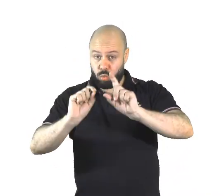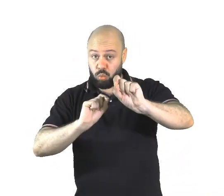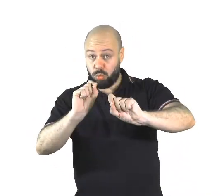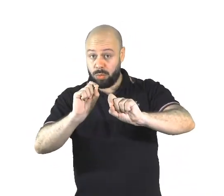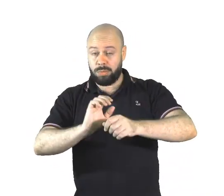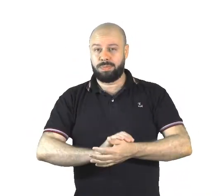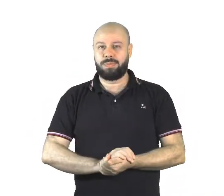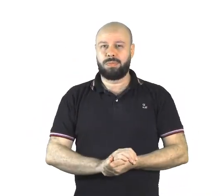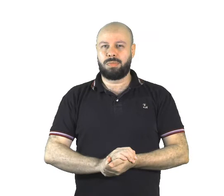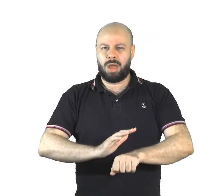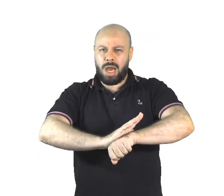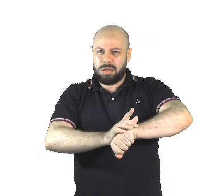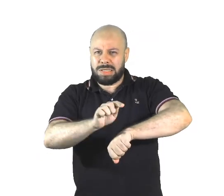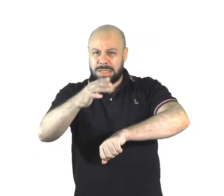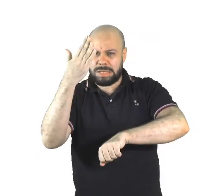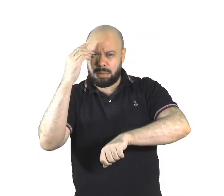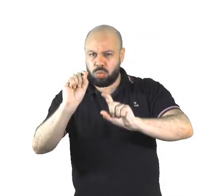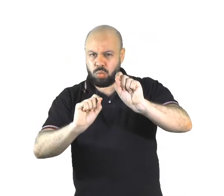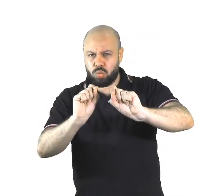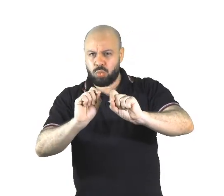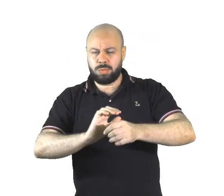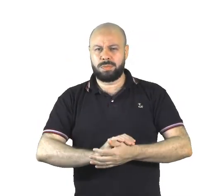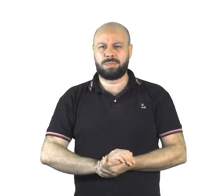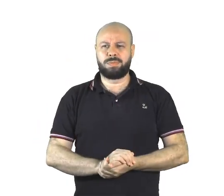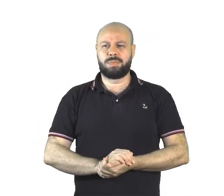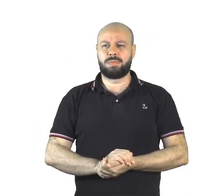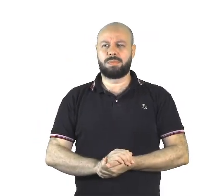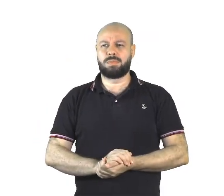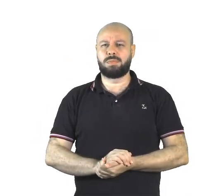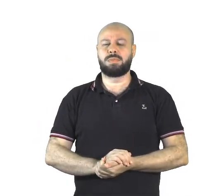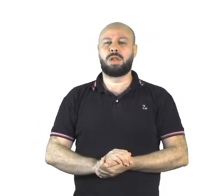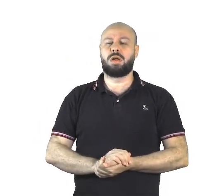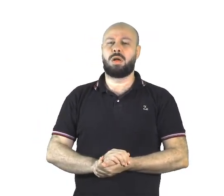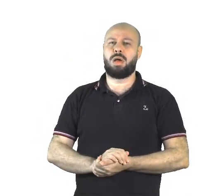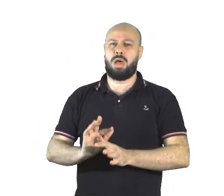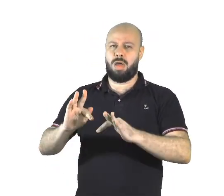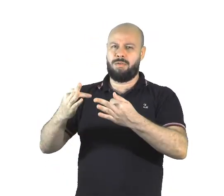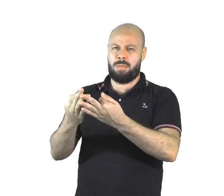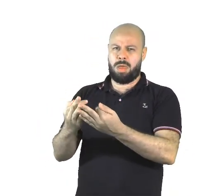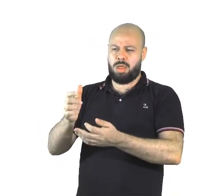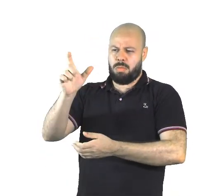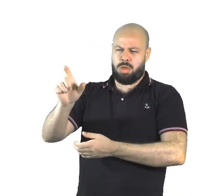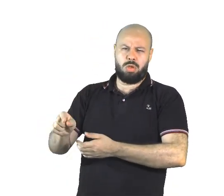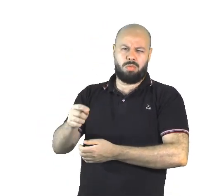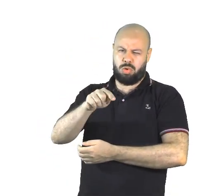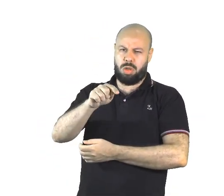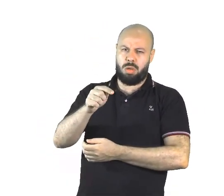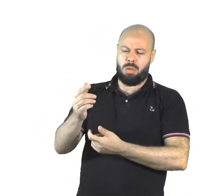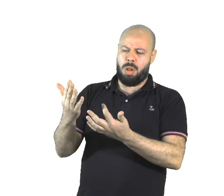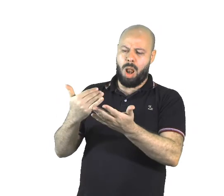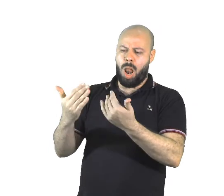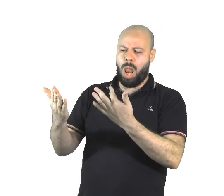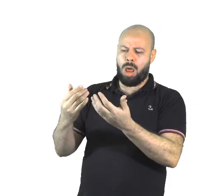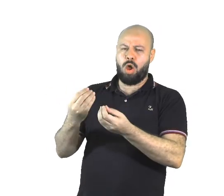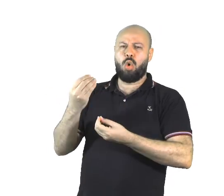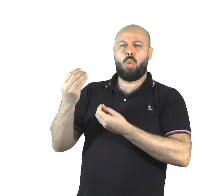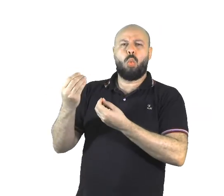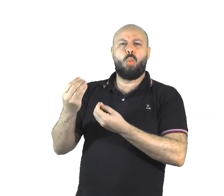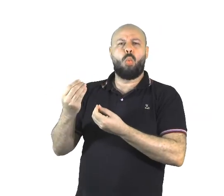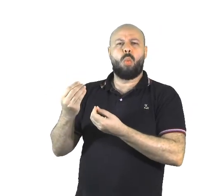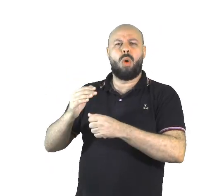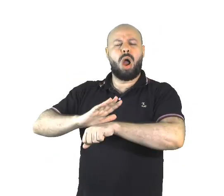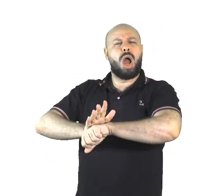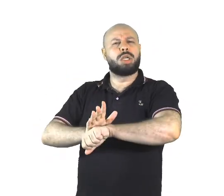aí, você sabe o que é racismo? Converse com alguém de sua família sobre como acontece